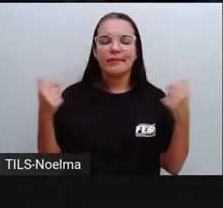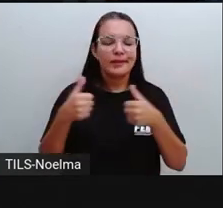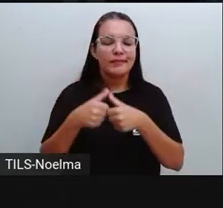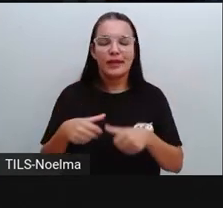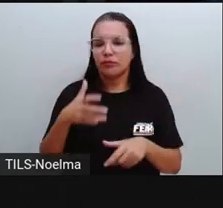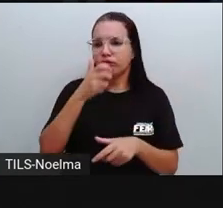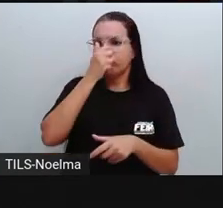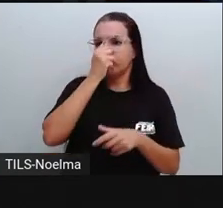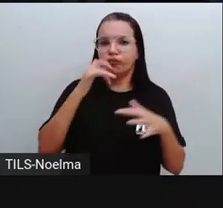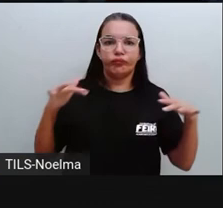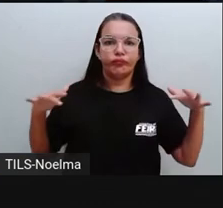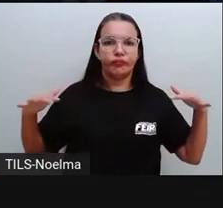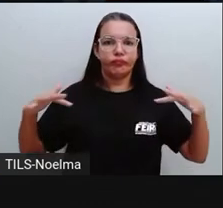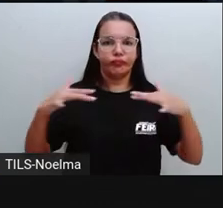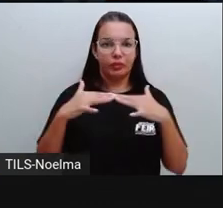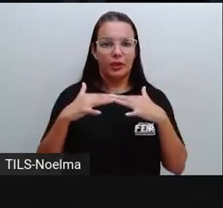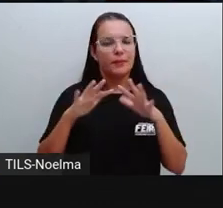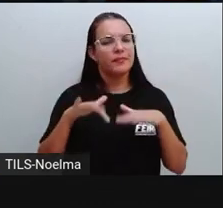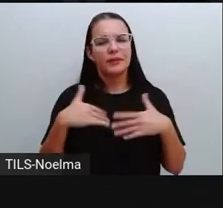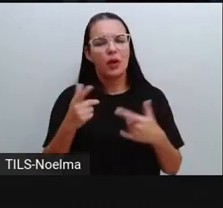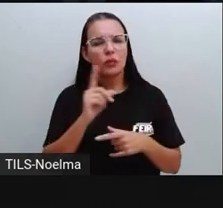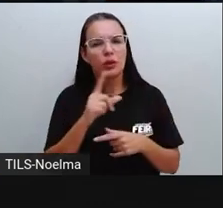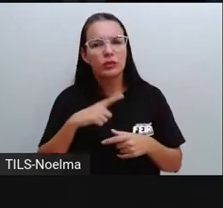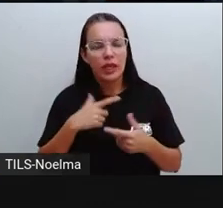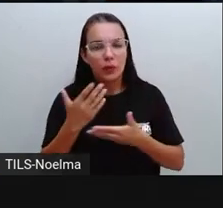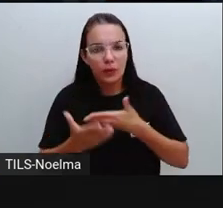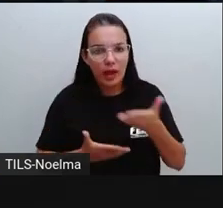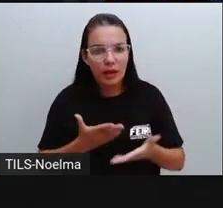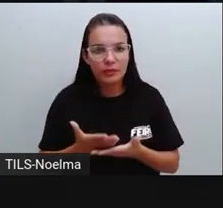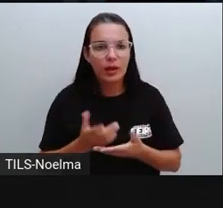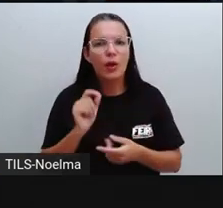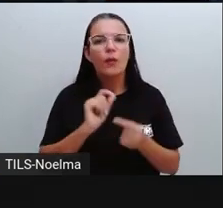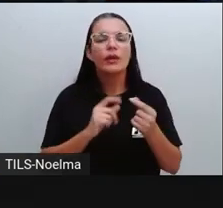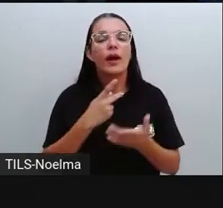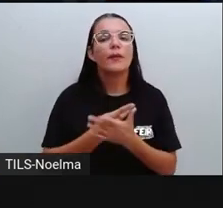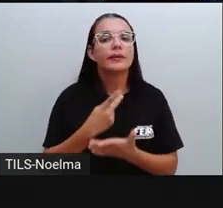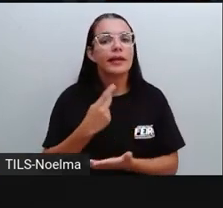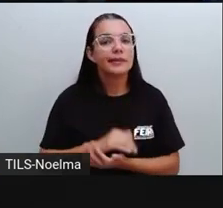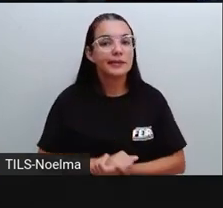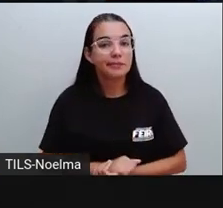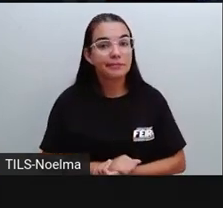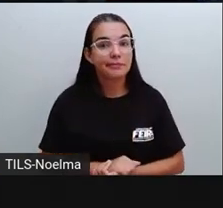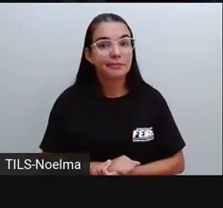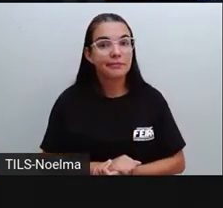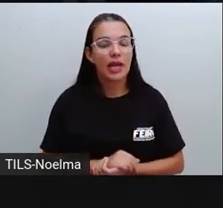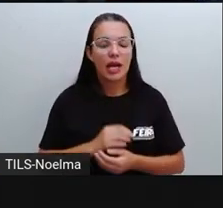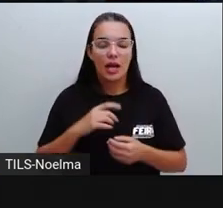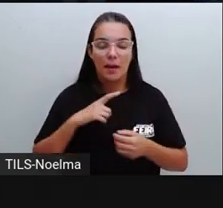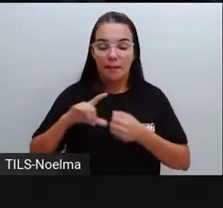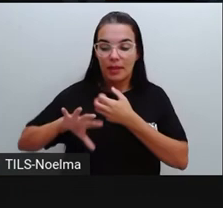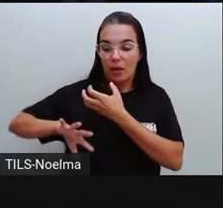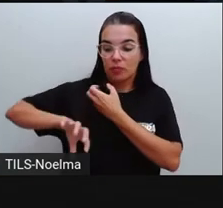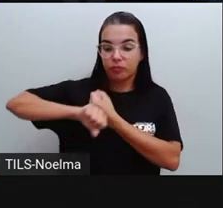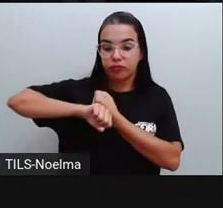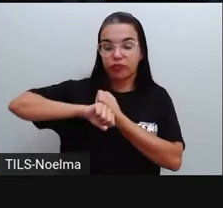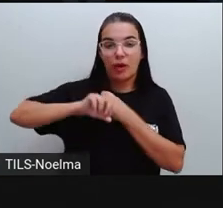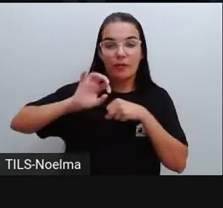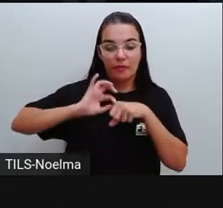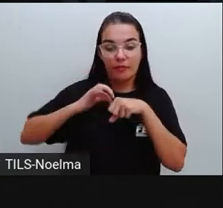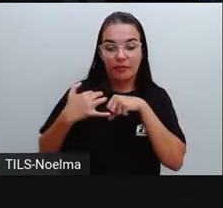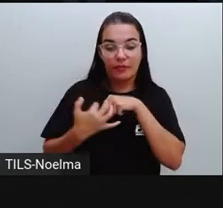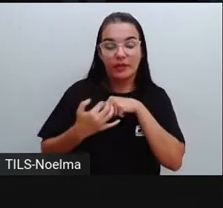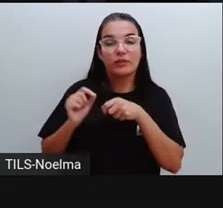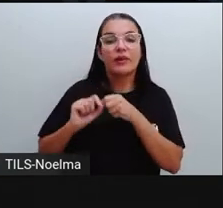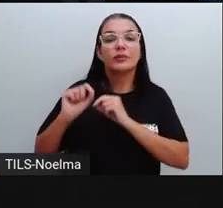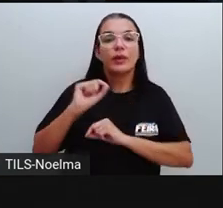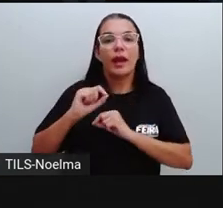de aglomeração, ele não lava, enfim, ele não tomou os cuidados, e aí ele acabou contraindo o coronavírus. O que é que